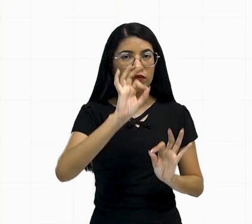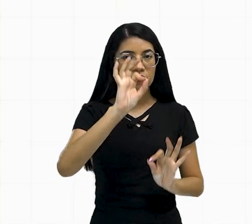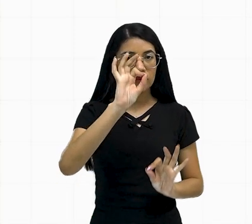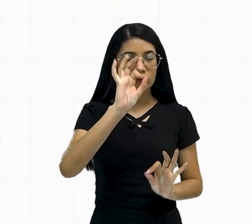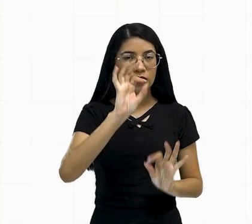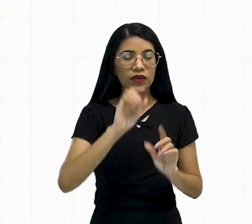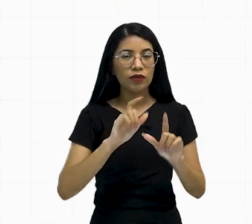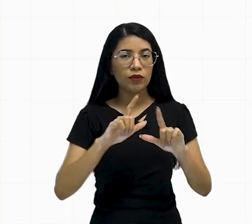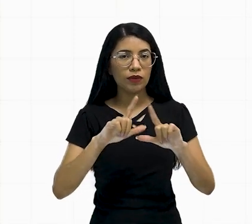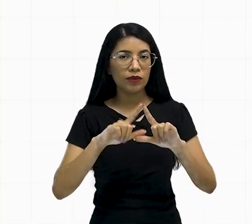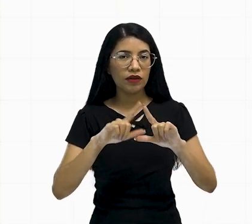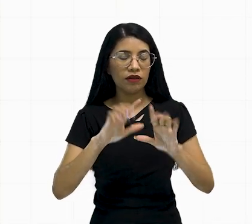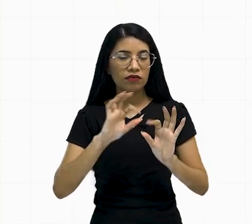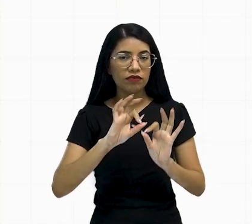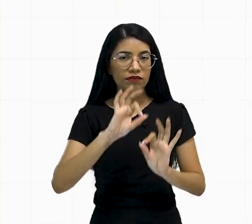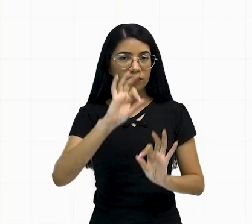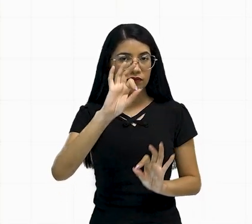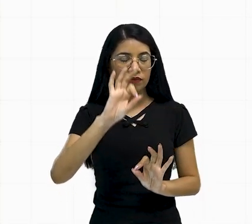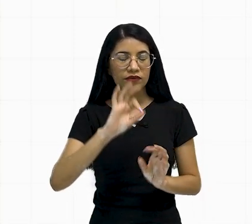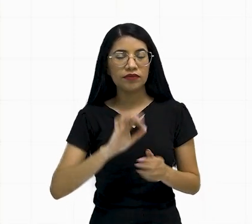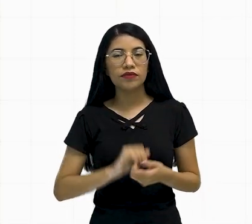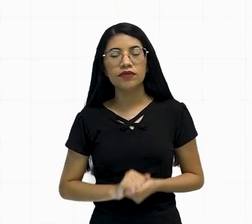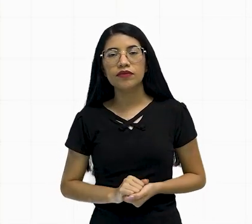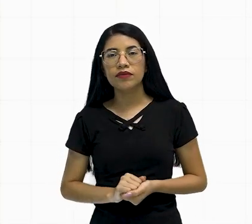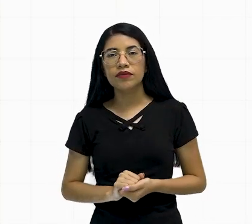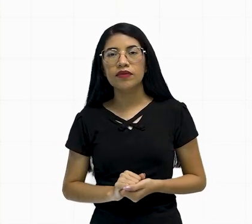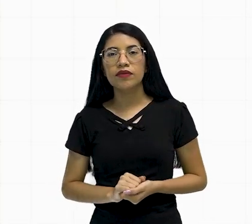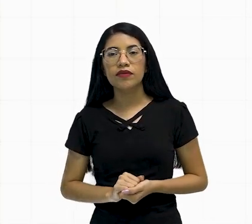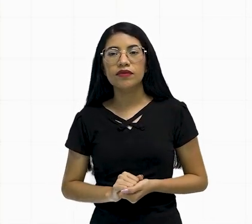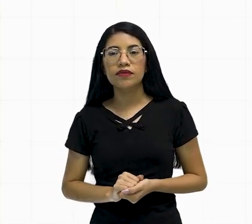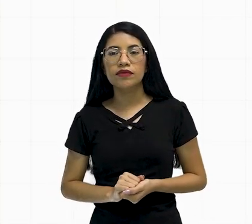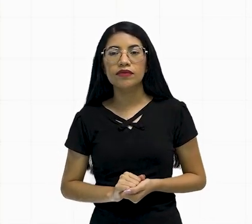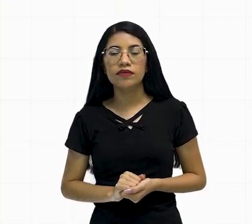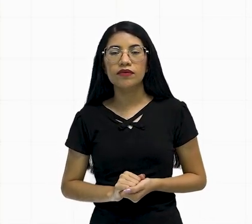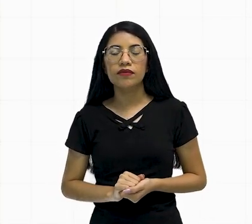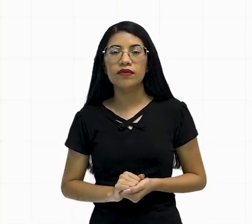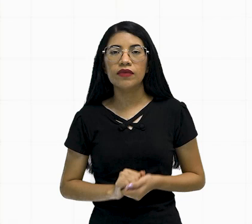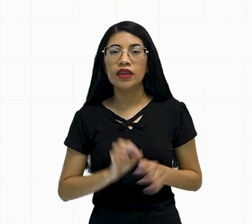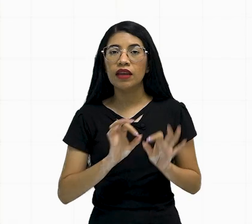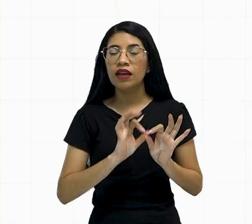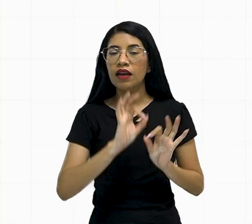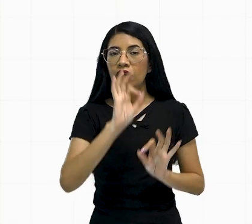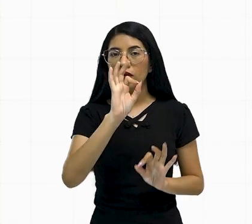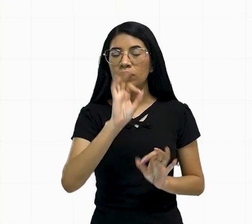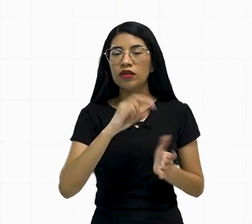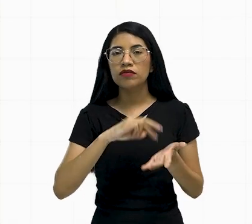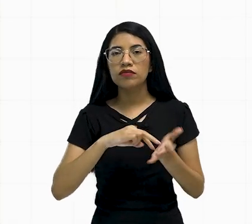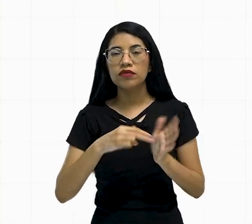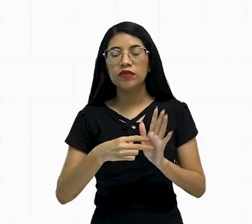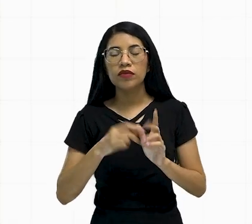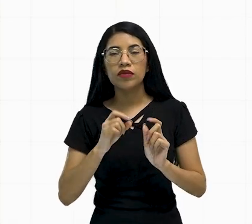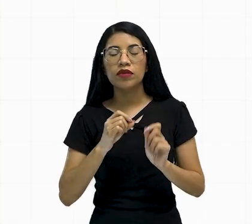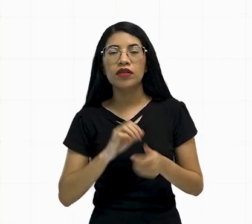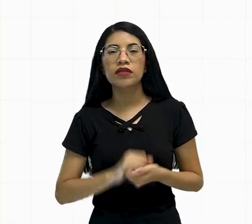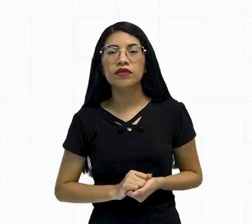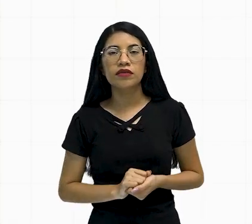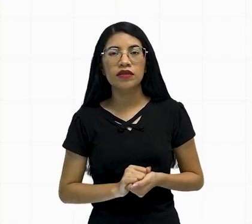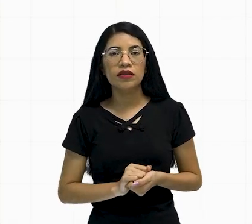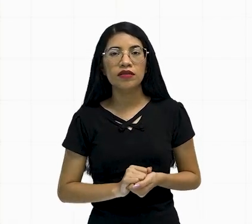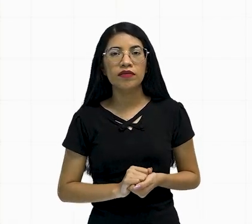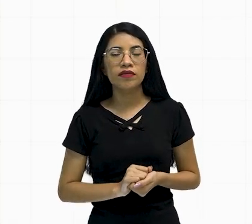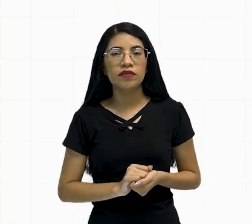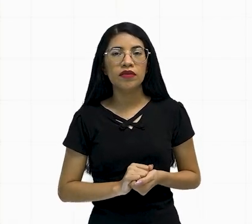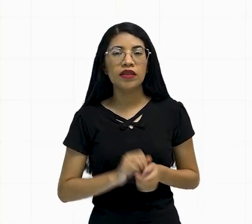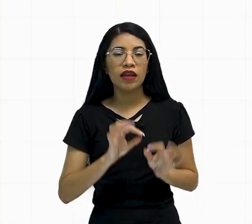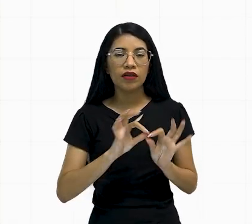triângulo, ok? Então, a gente tem aqui a altura, onde essa altura é o segmento formado pela união de